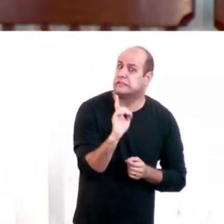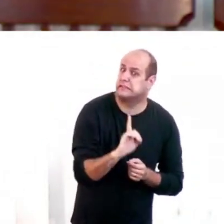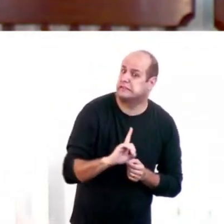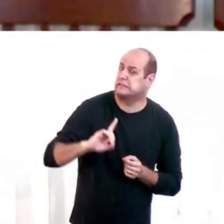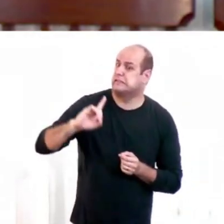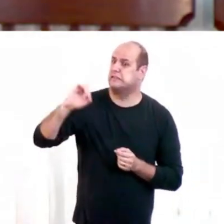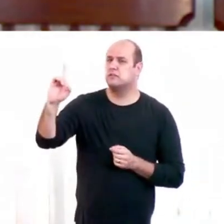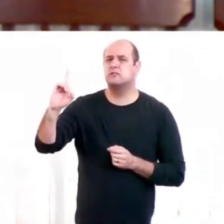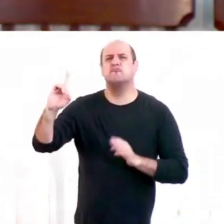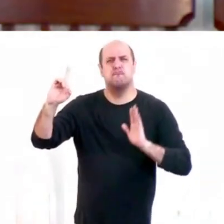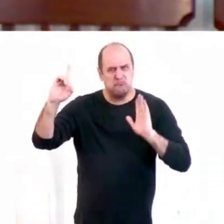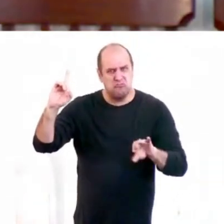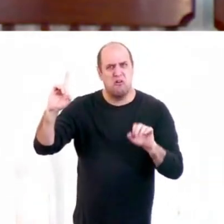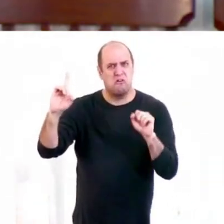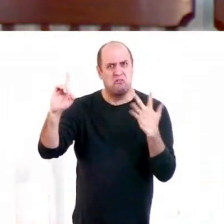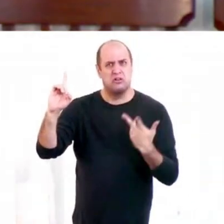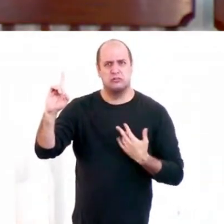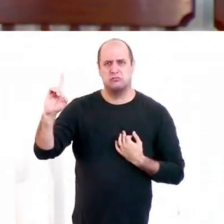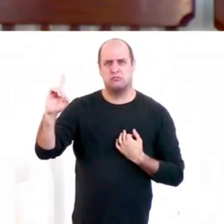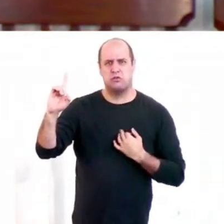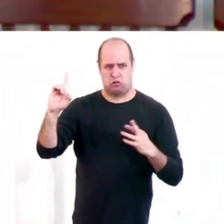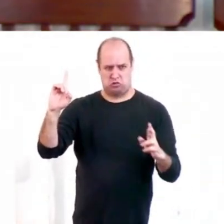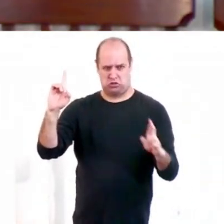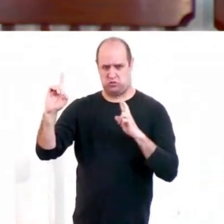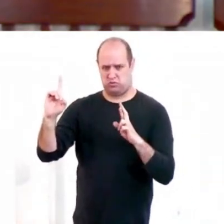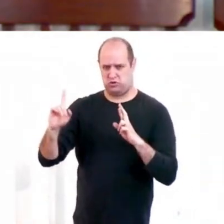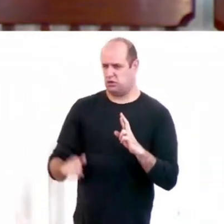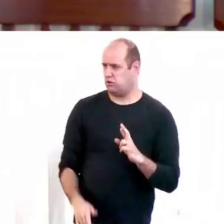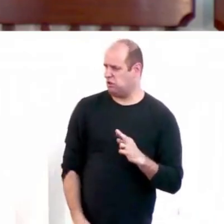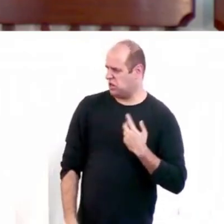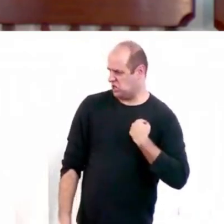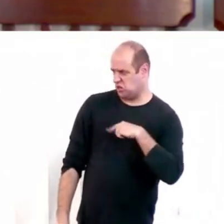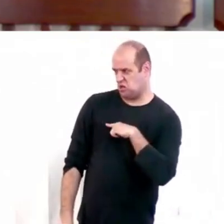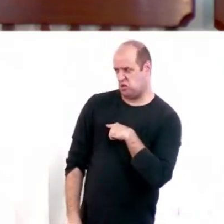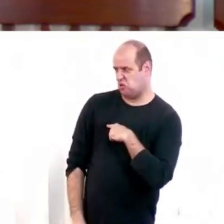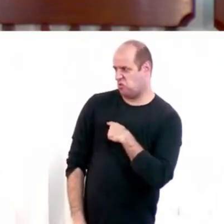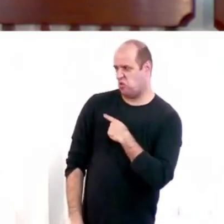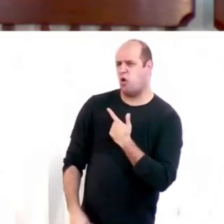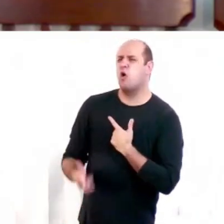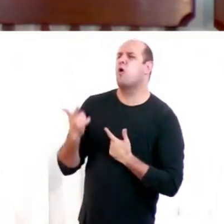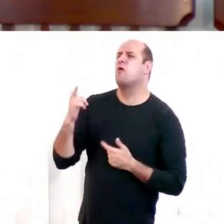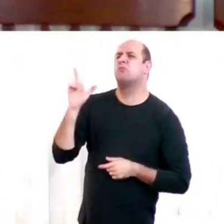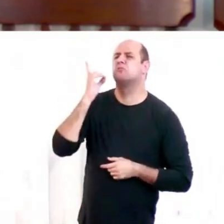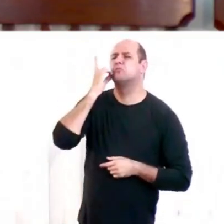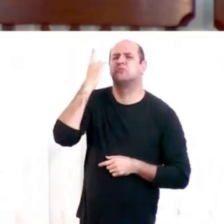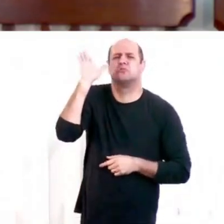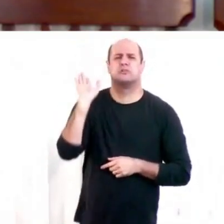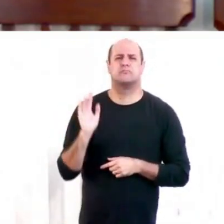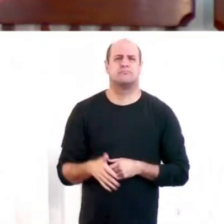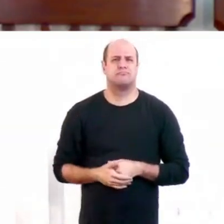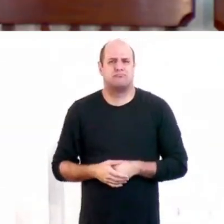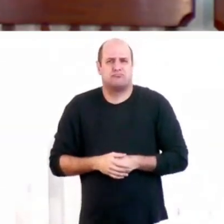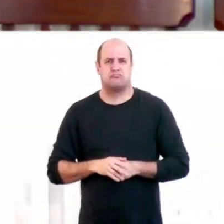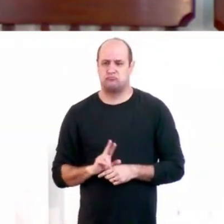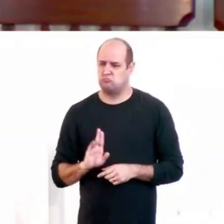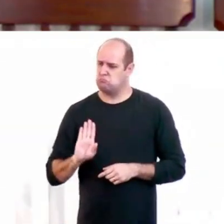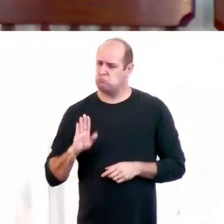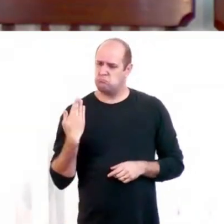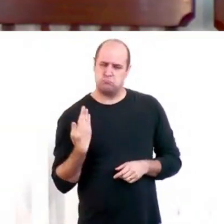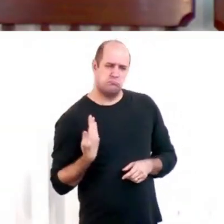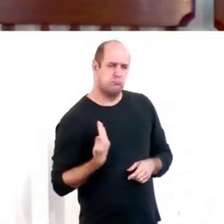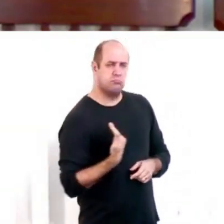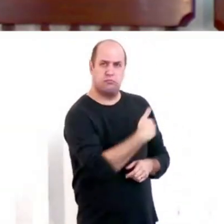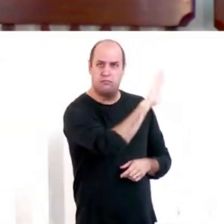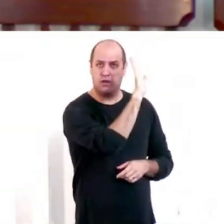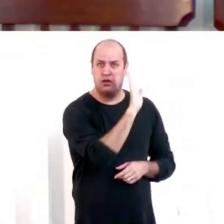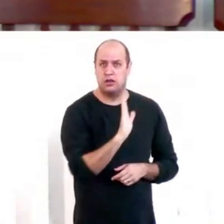muitas vezes eles falam, nós vamos ouvir você em outro dia. Eles não brigam, eles simplesmente dão as costas e vão embora. O